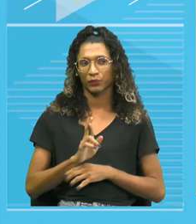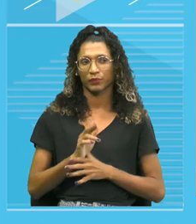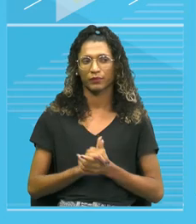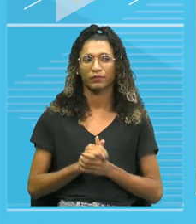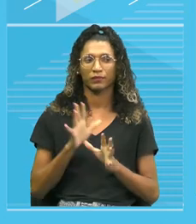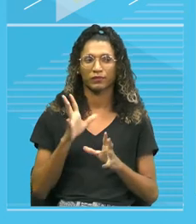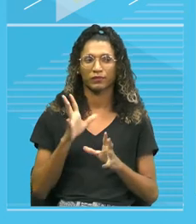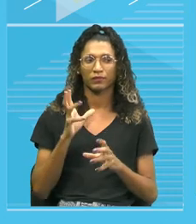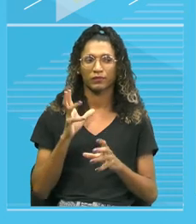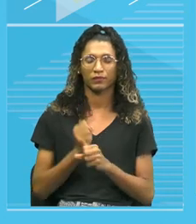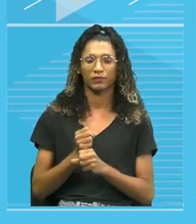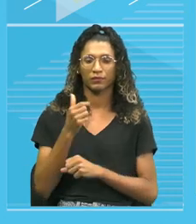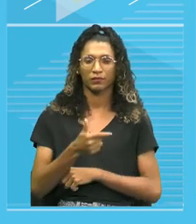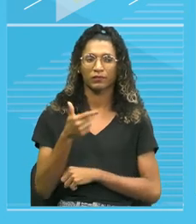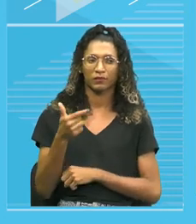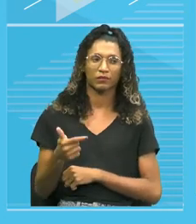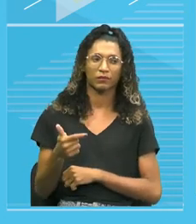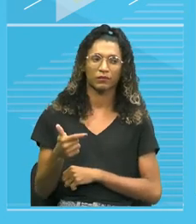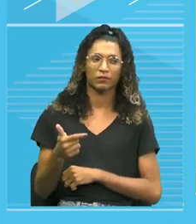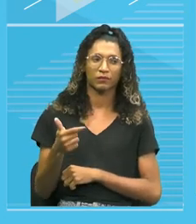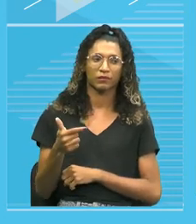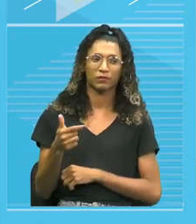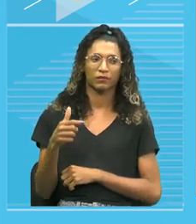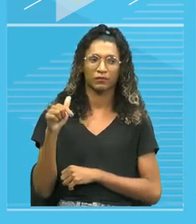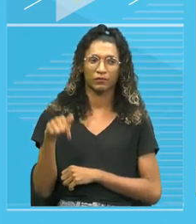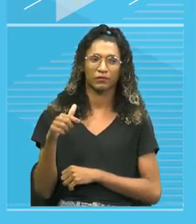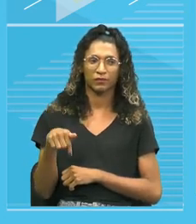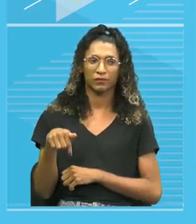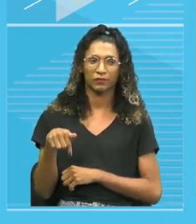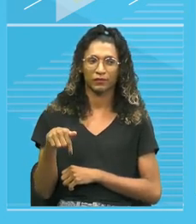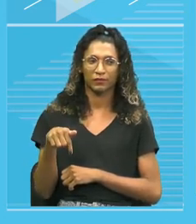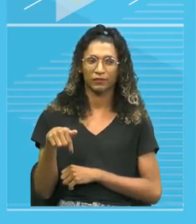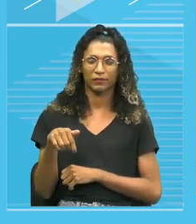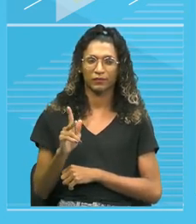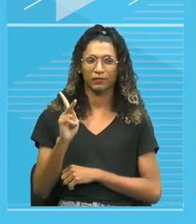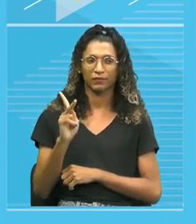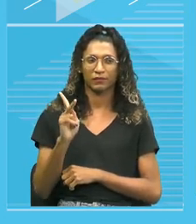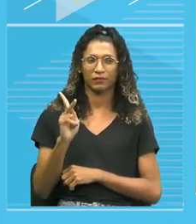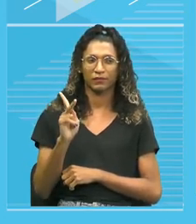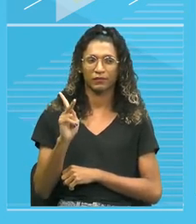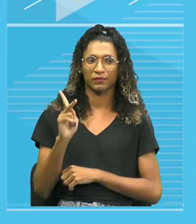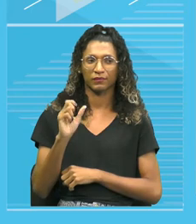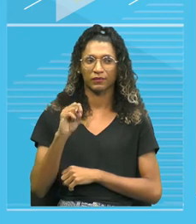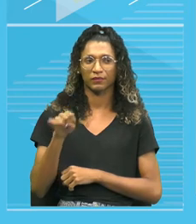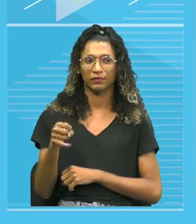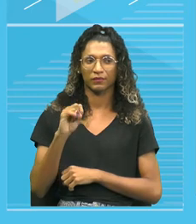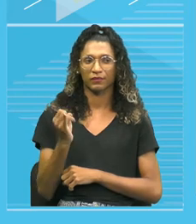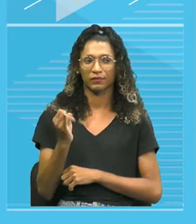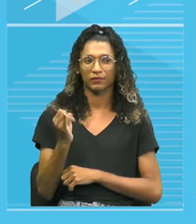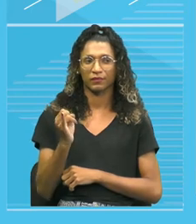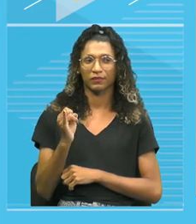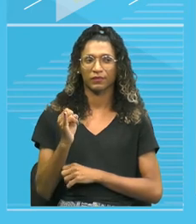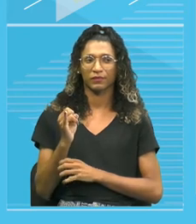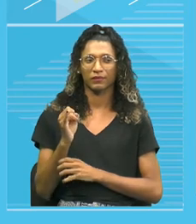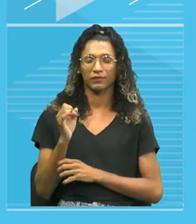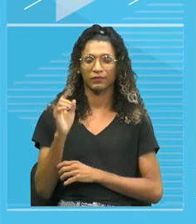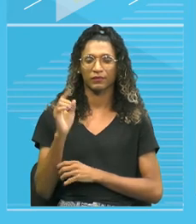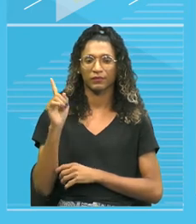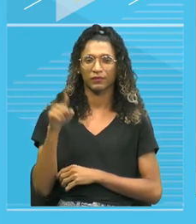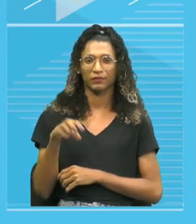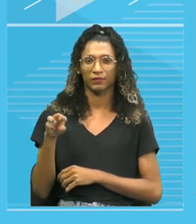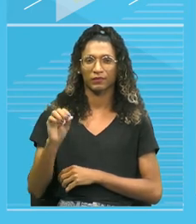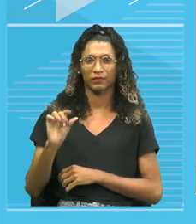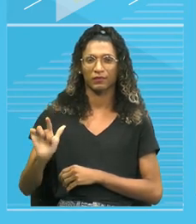vai ser de 200 7 kg joules por